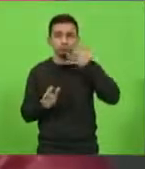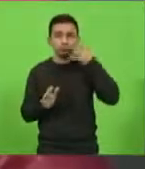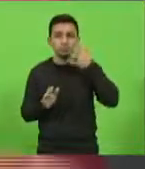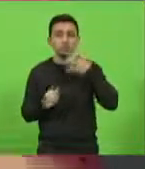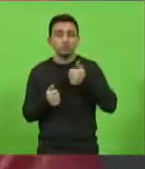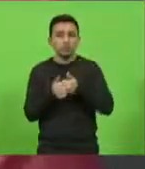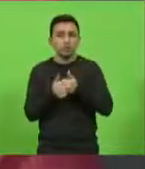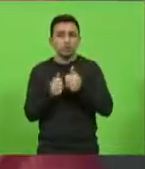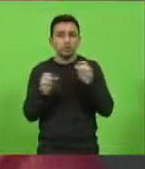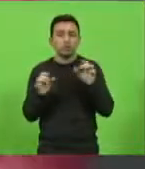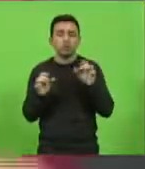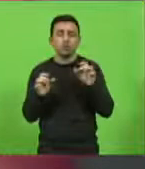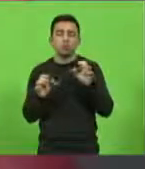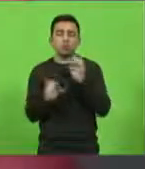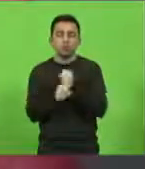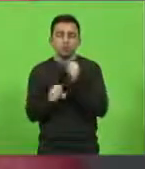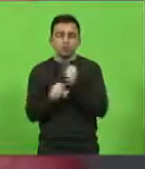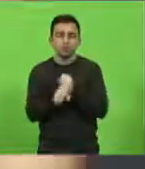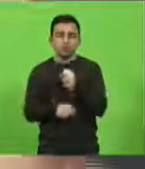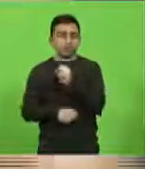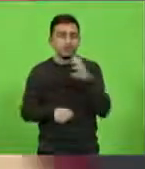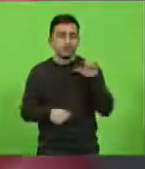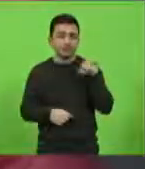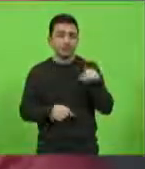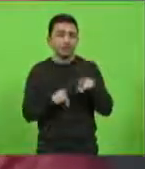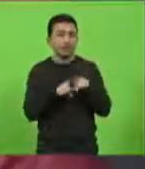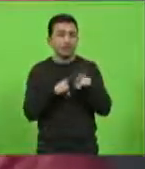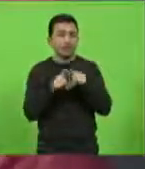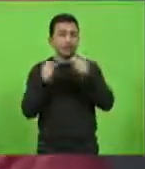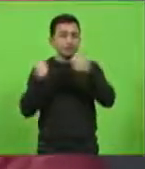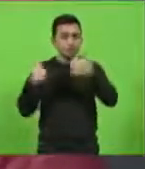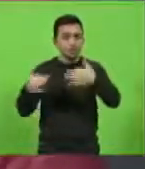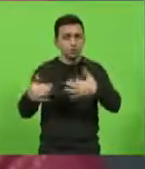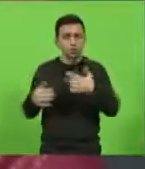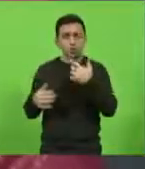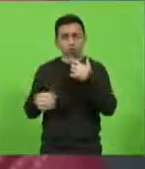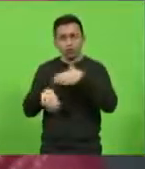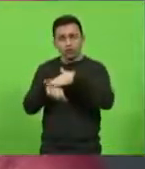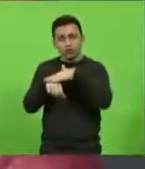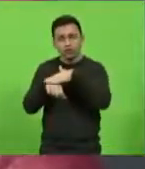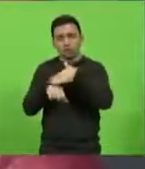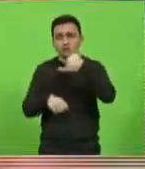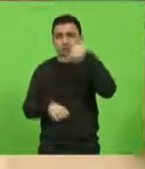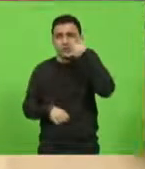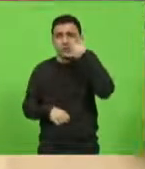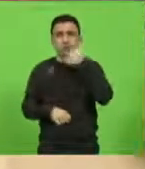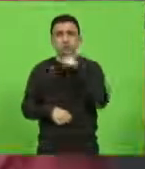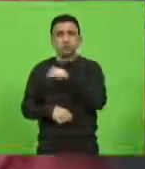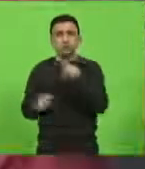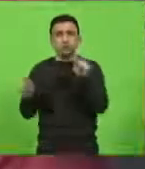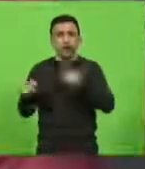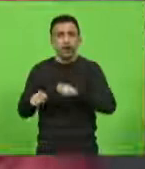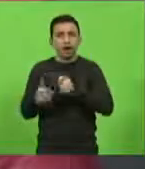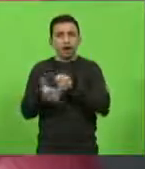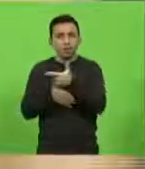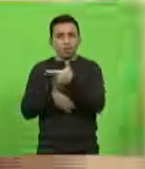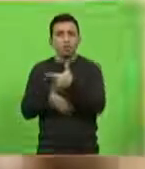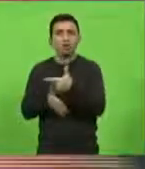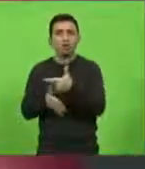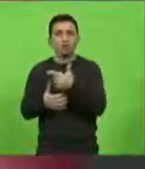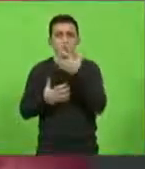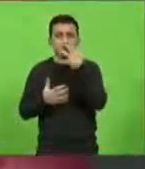do Tribunal de Contas do Estado de Santa Catarina e relatou ter conversado com o denunciaram por telefone sobre a possibilidade de compra de respiradores